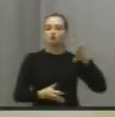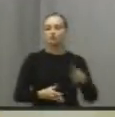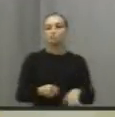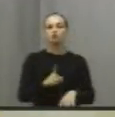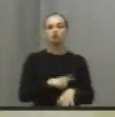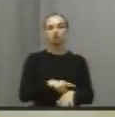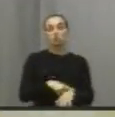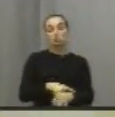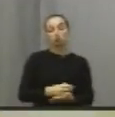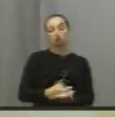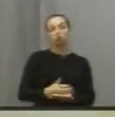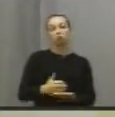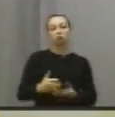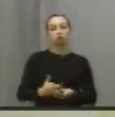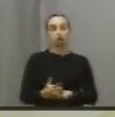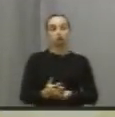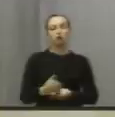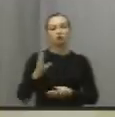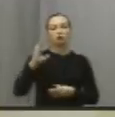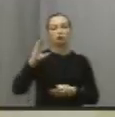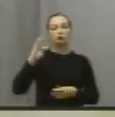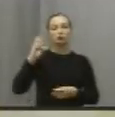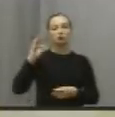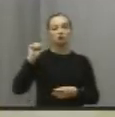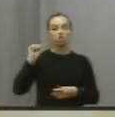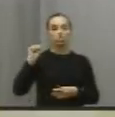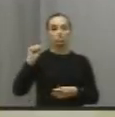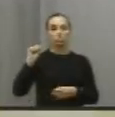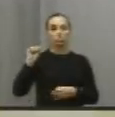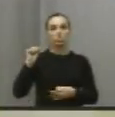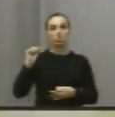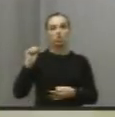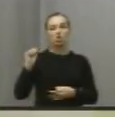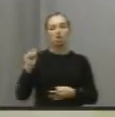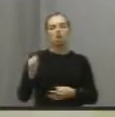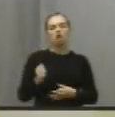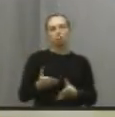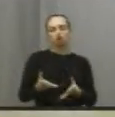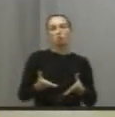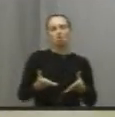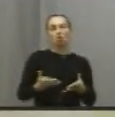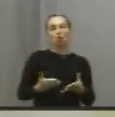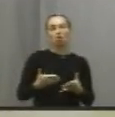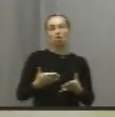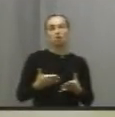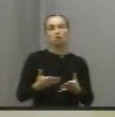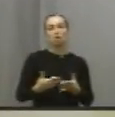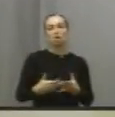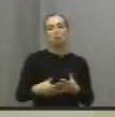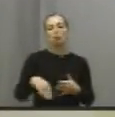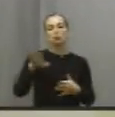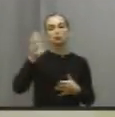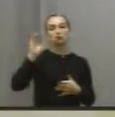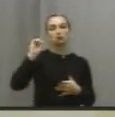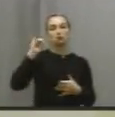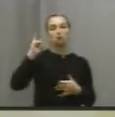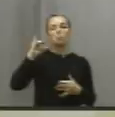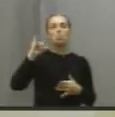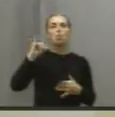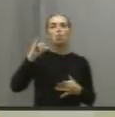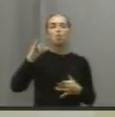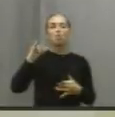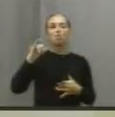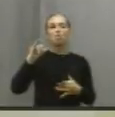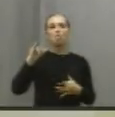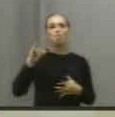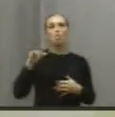sobre a CTA. Primeiro, eu gostaria de saber se o líder do governo, ou o próprio Elias Shediek, que é o presidente da Comissão de